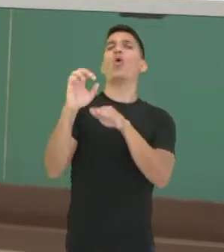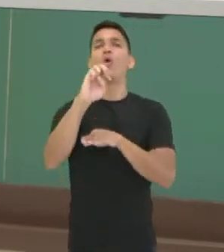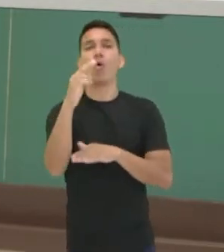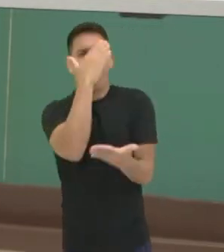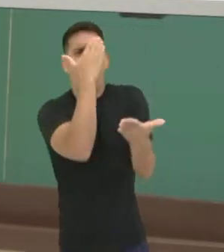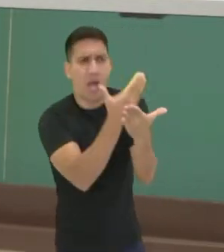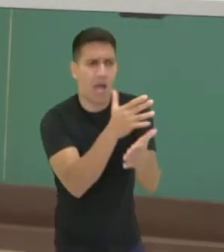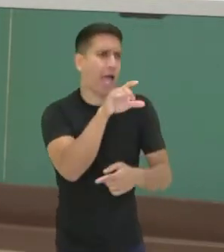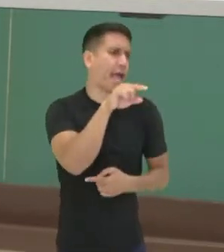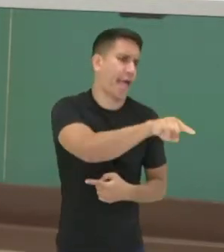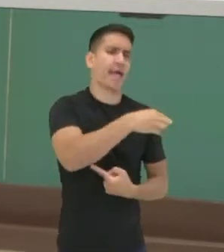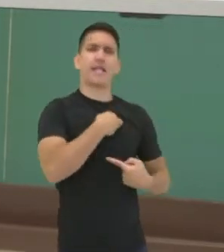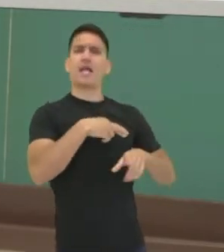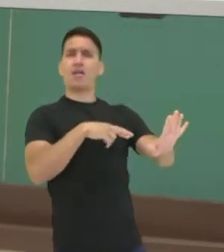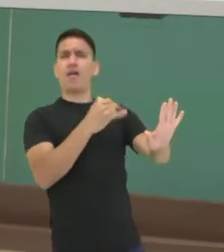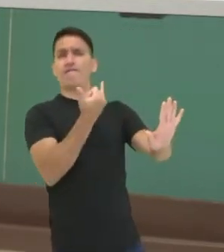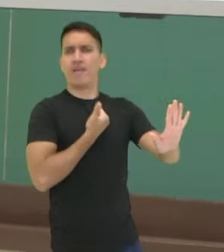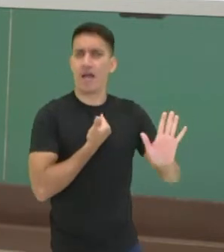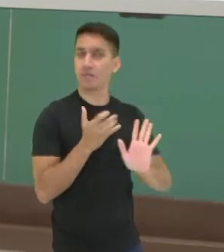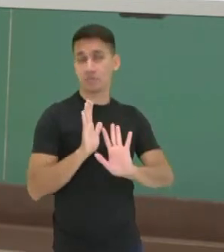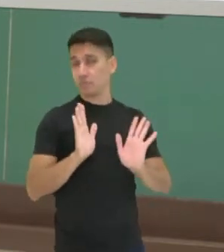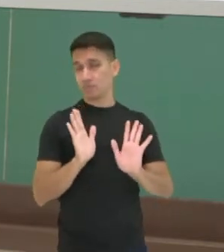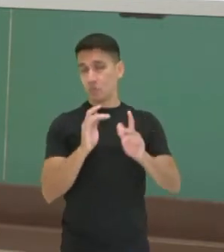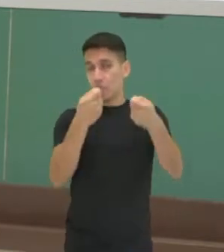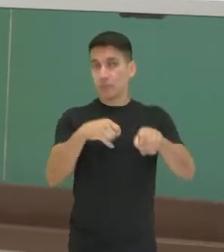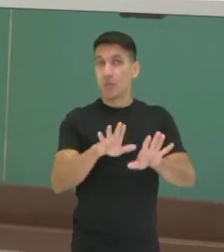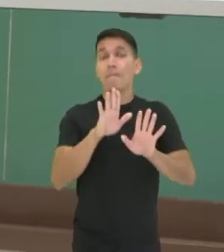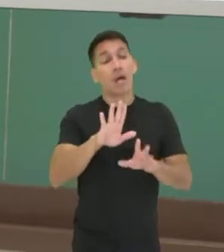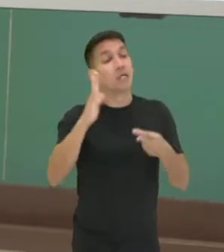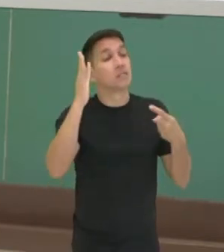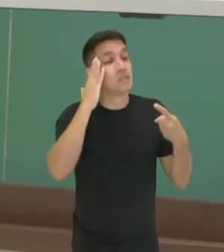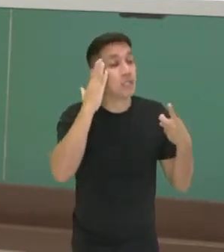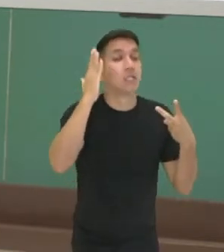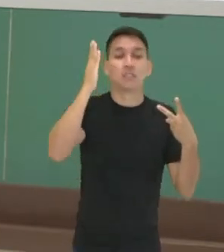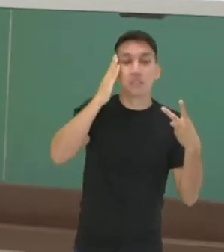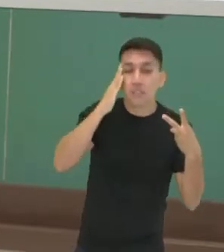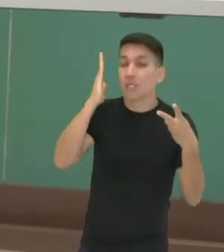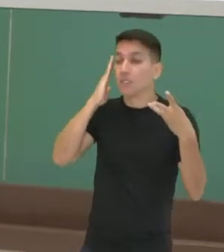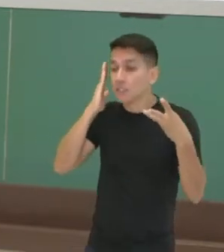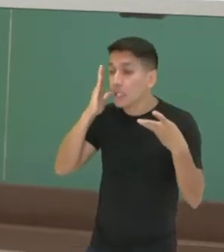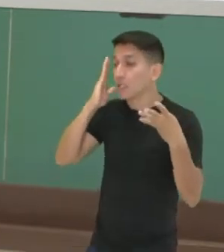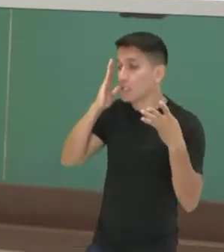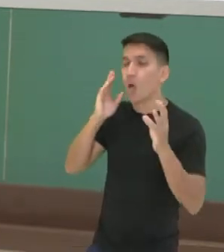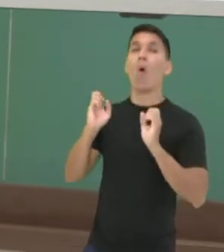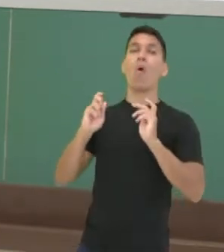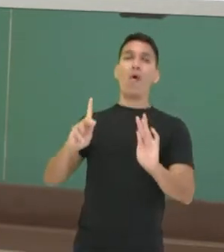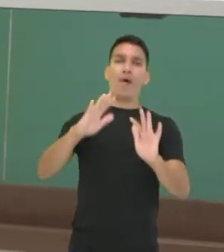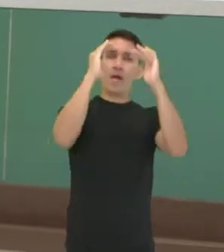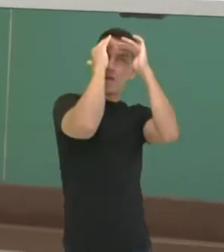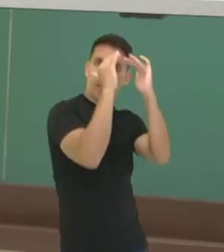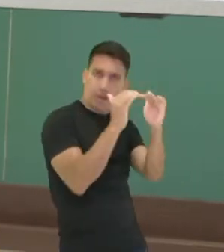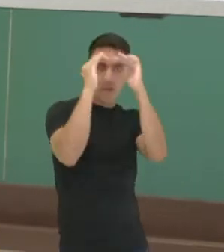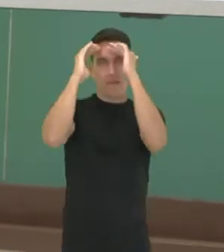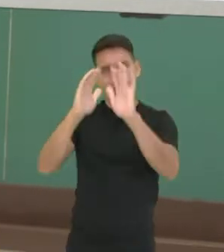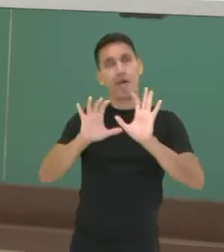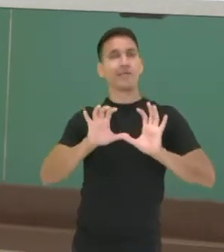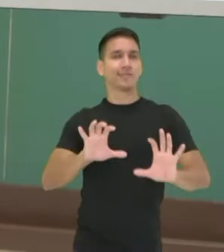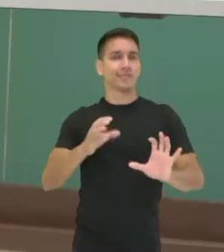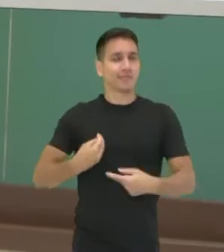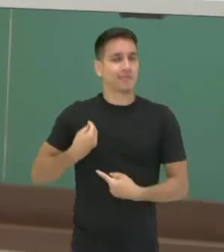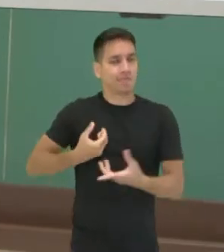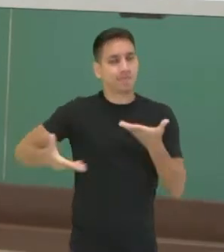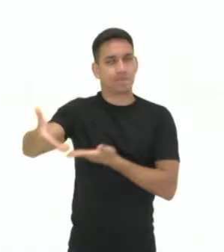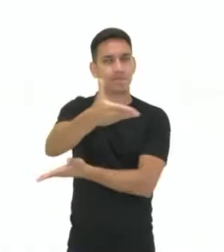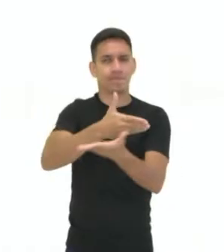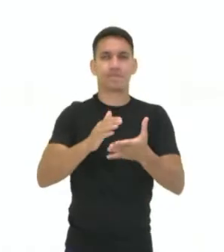que a religião do outro prega, mas conhecendo, você respeita e com isso exerce o espírito da cidadania. Bom,